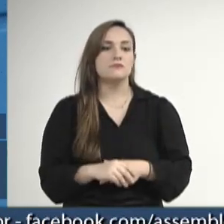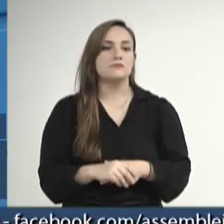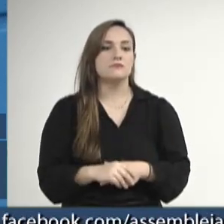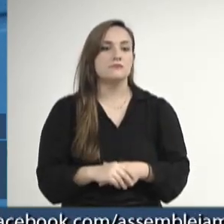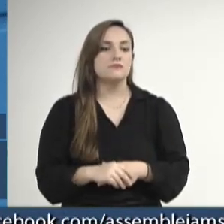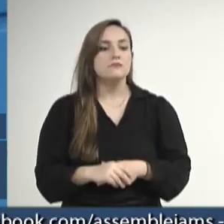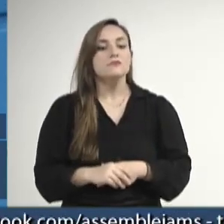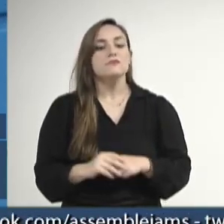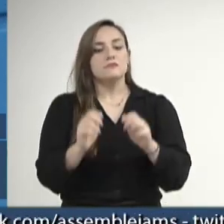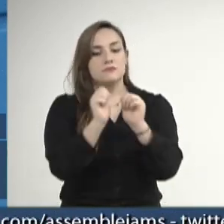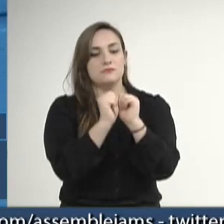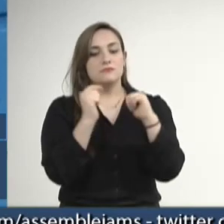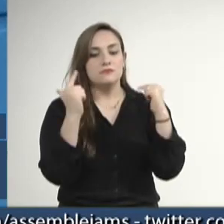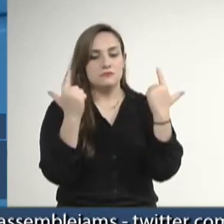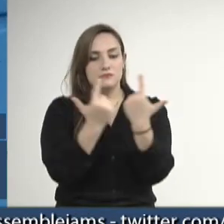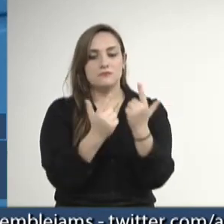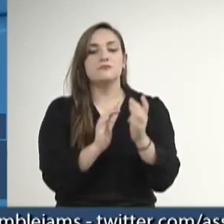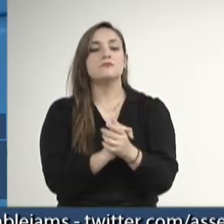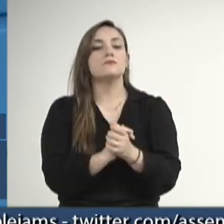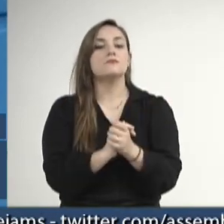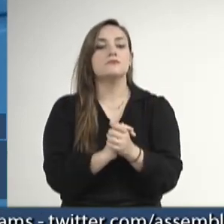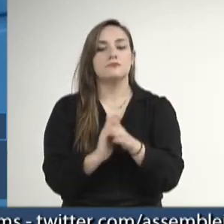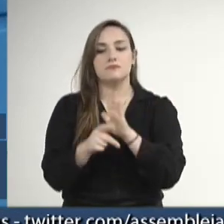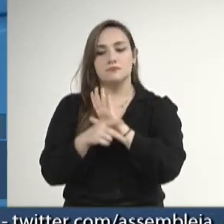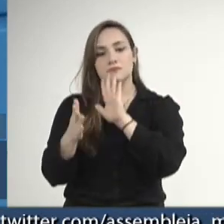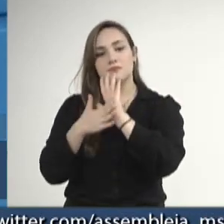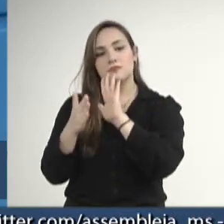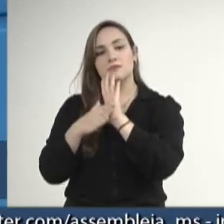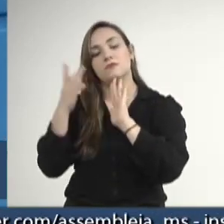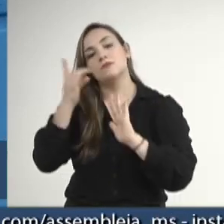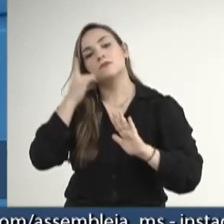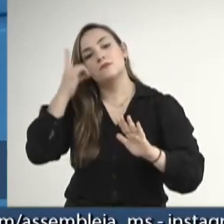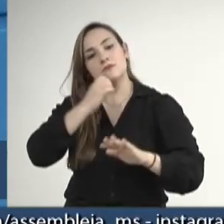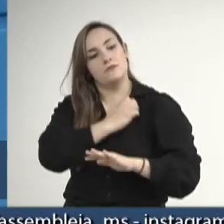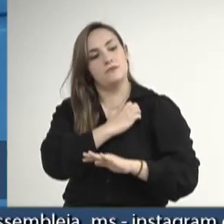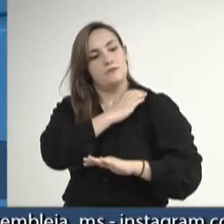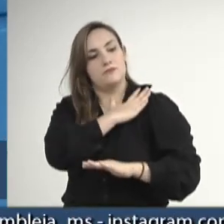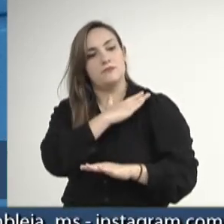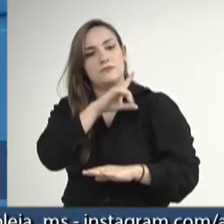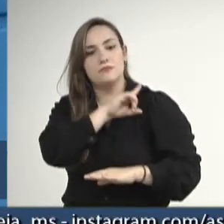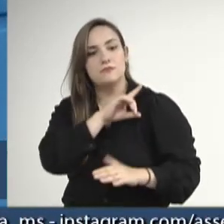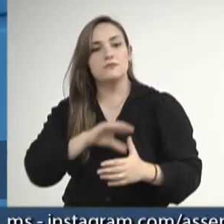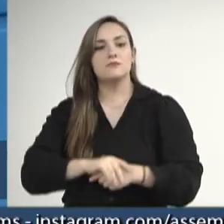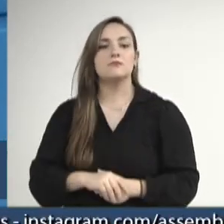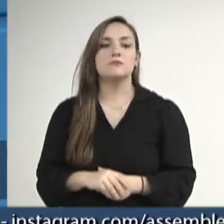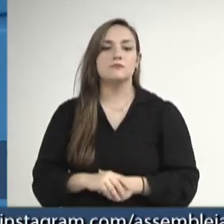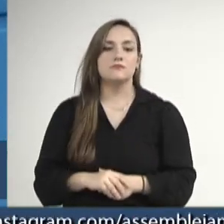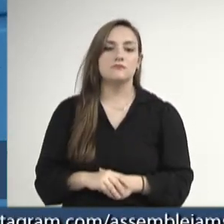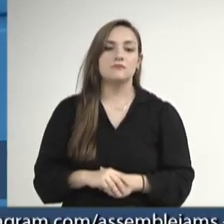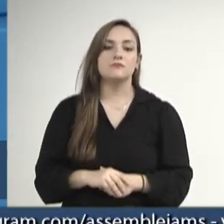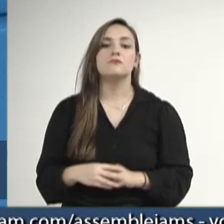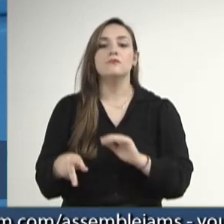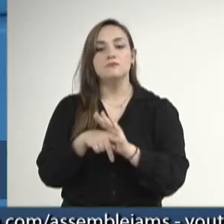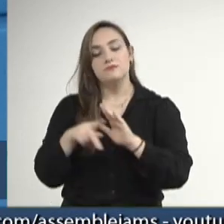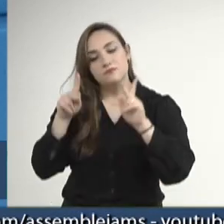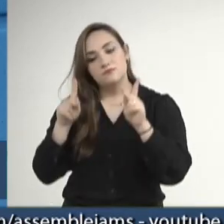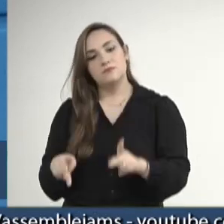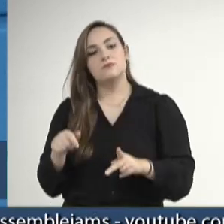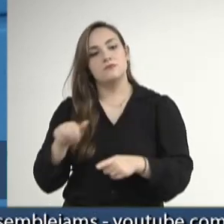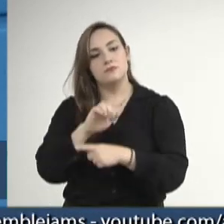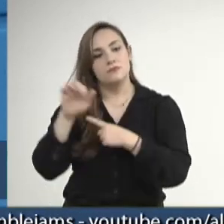Grosso do Sul por proposição do deputado Coronel Davi em nome de seus pais e do Povo Sul